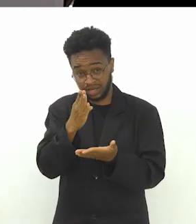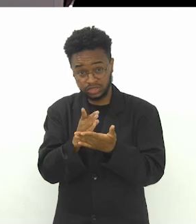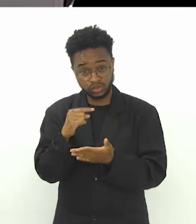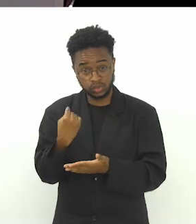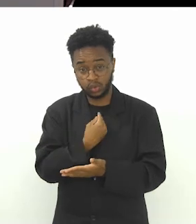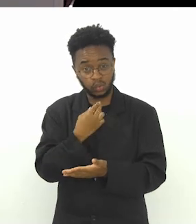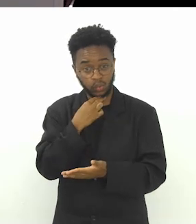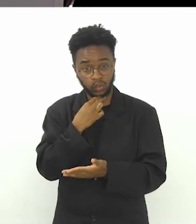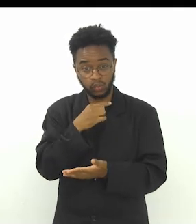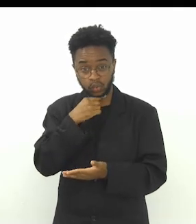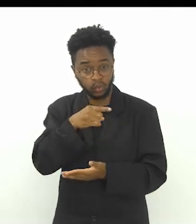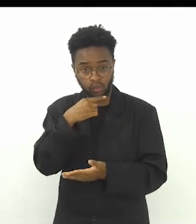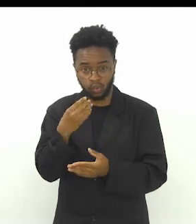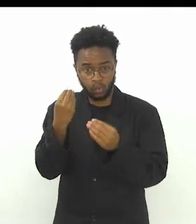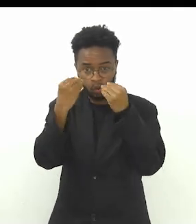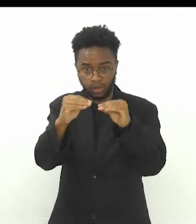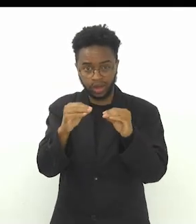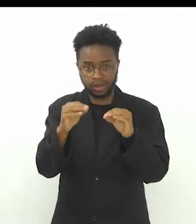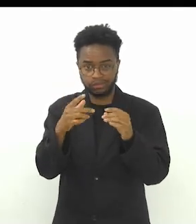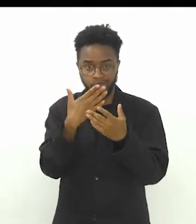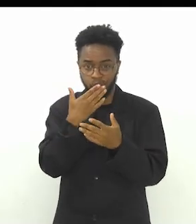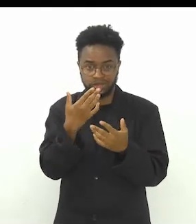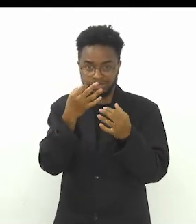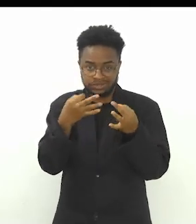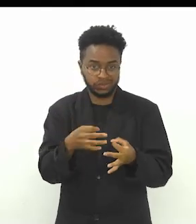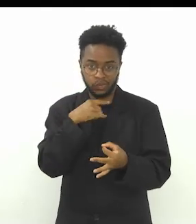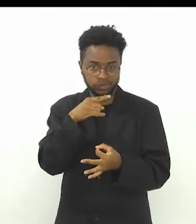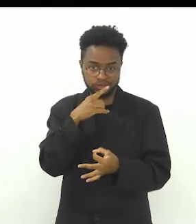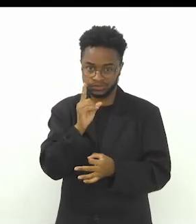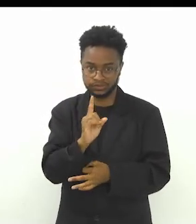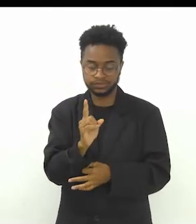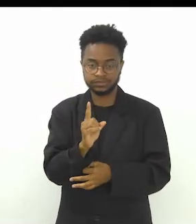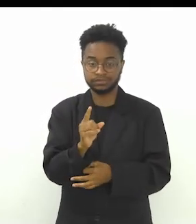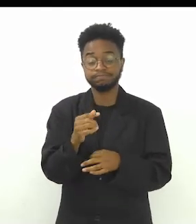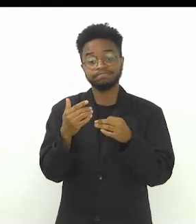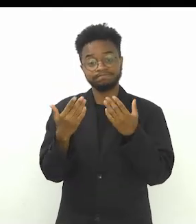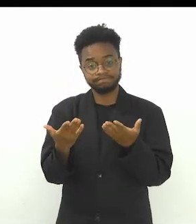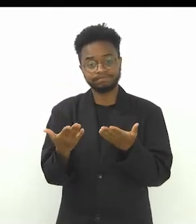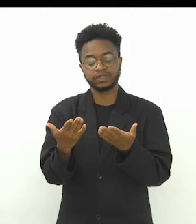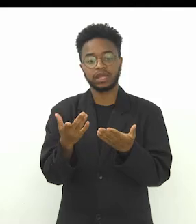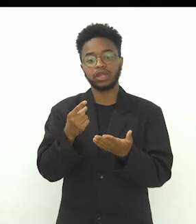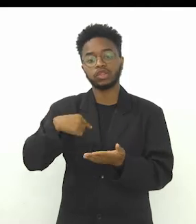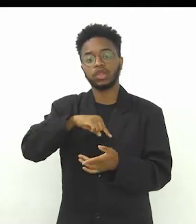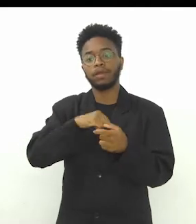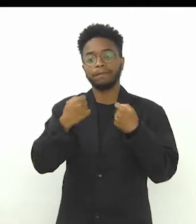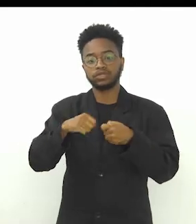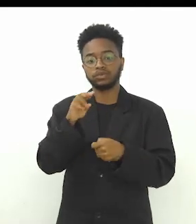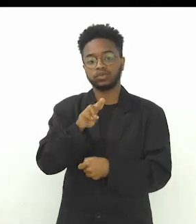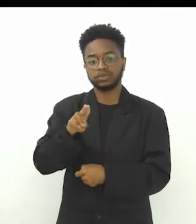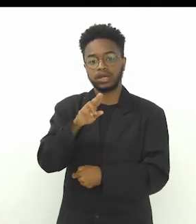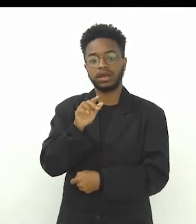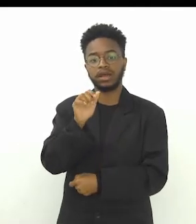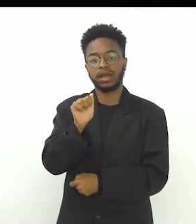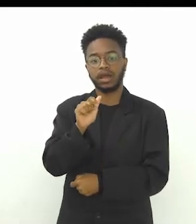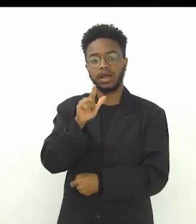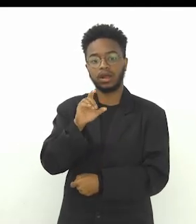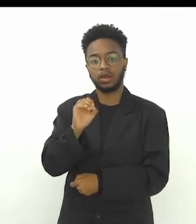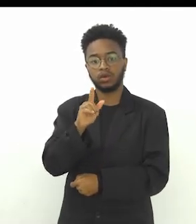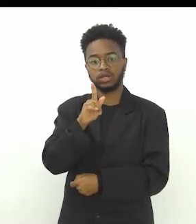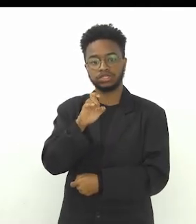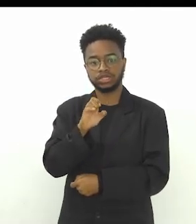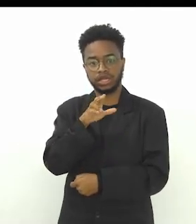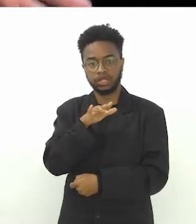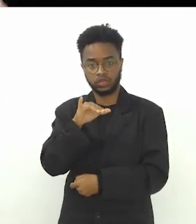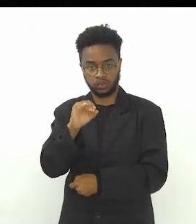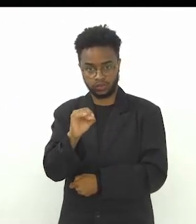não conseguiu dar a cor que ele queria com LED? Era impossível. A gente teve que usar halogênio, que eram os